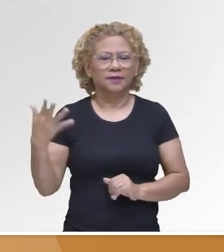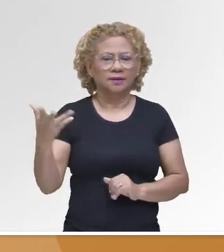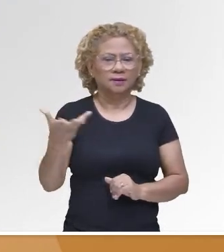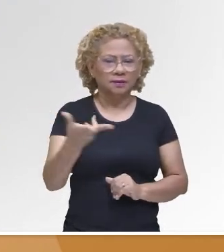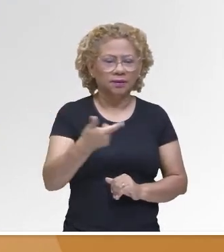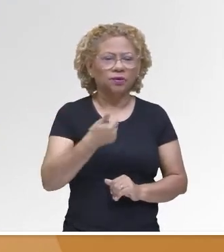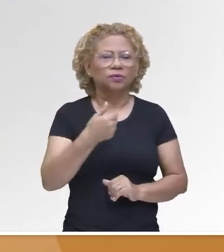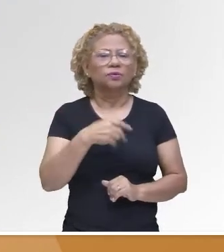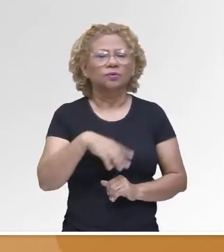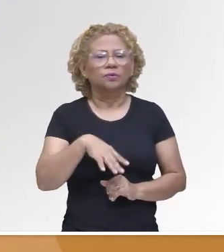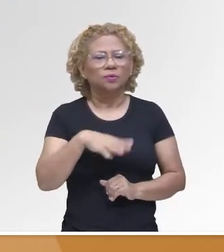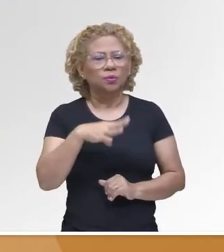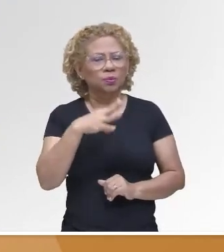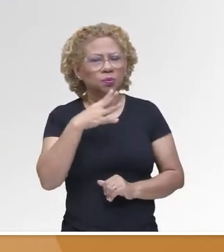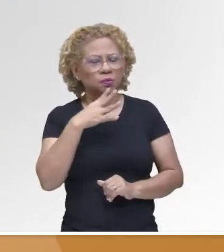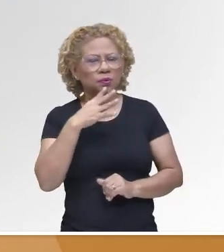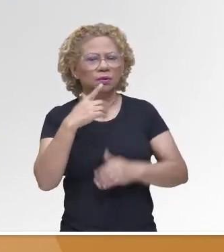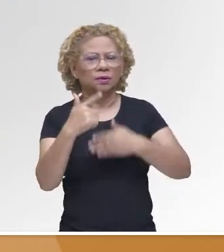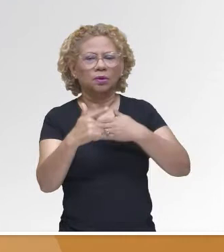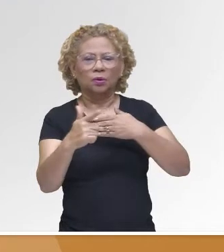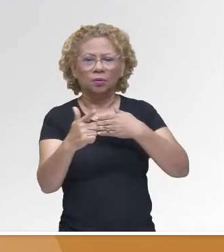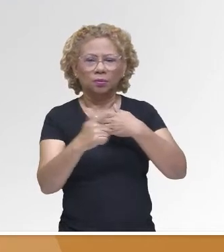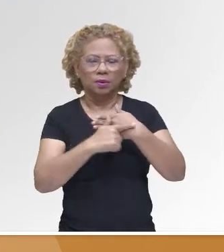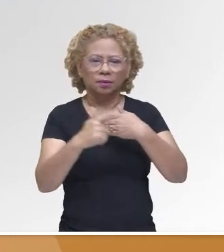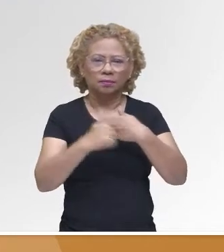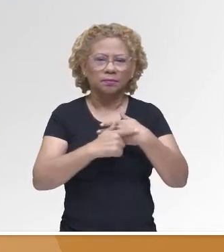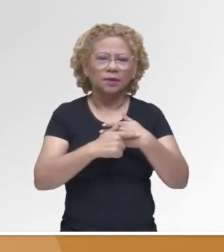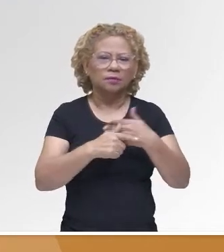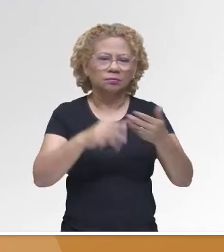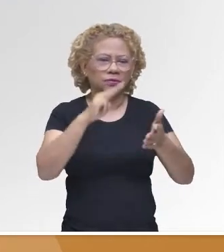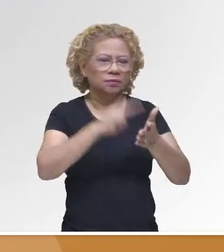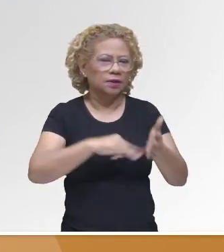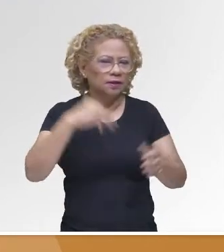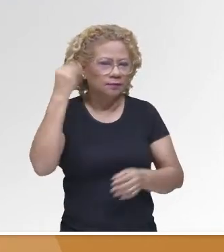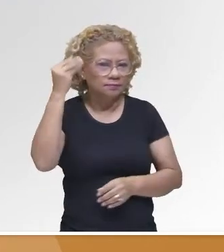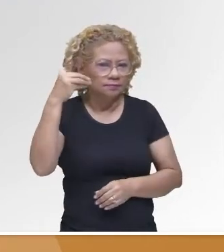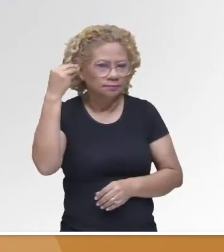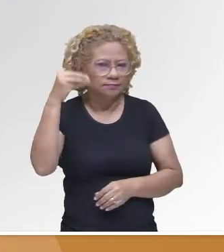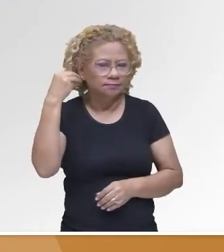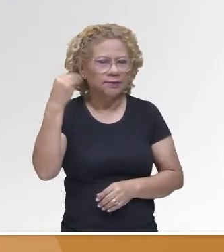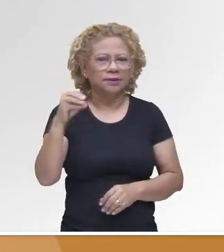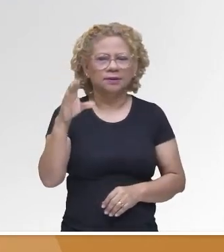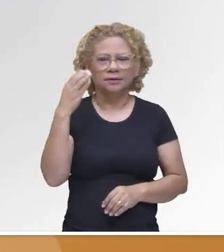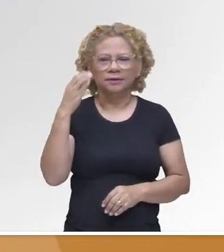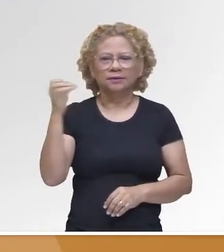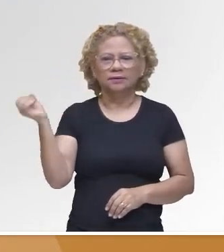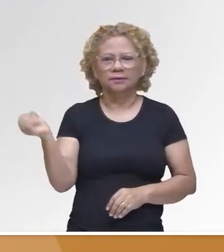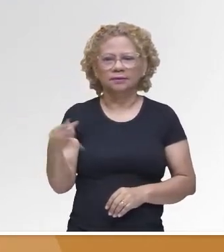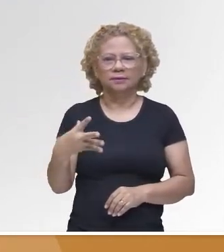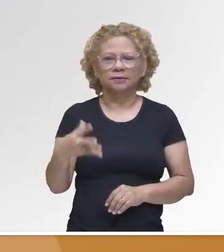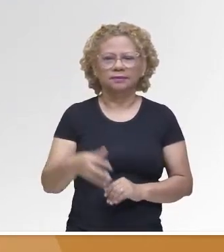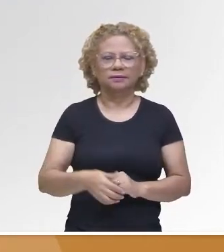Habilidade: reconhecer o papel do método experimental para a ciência moderna.